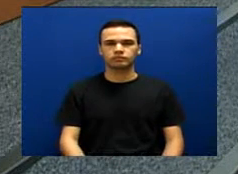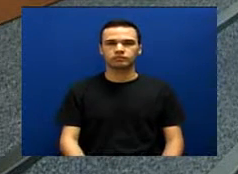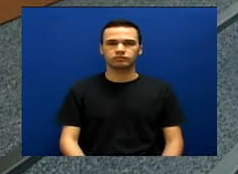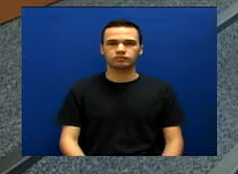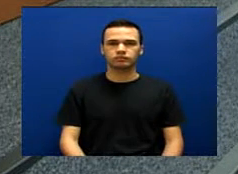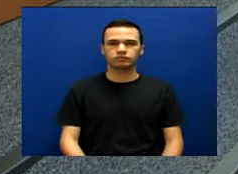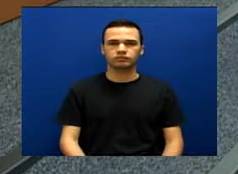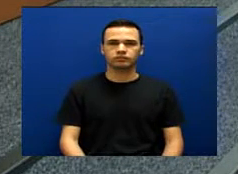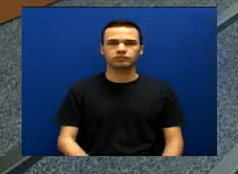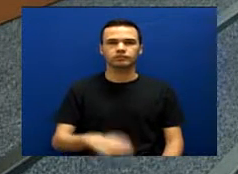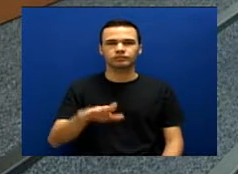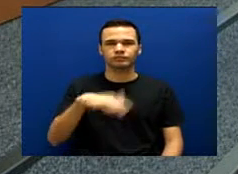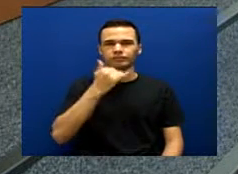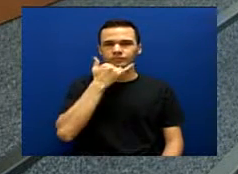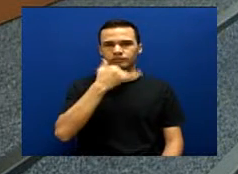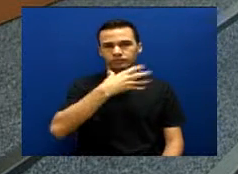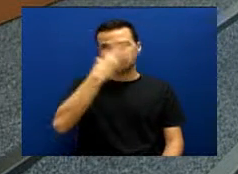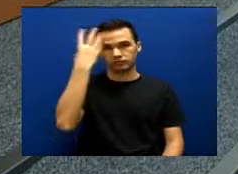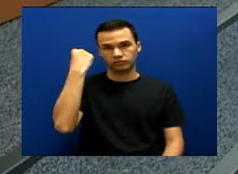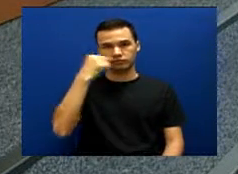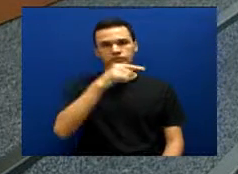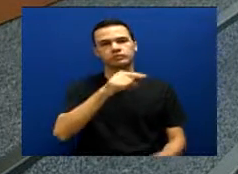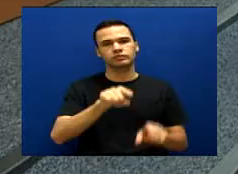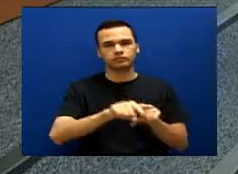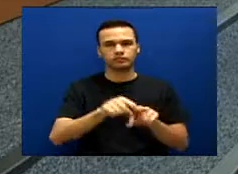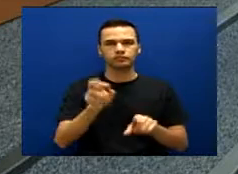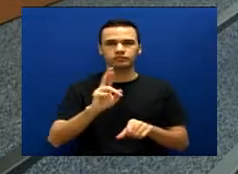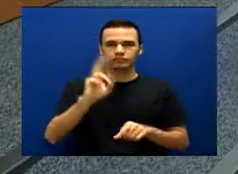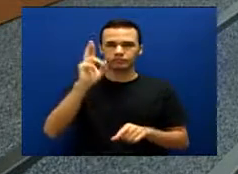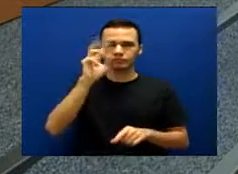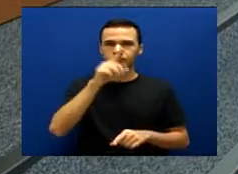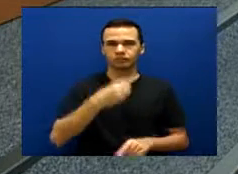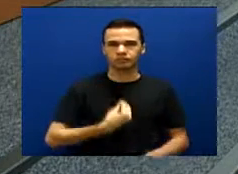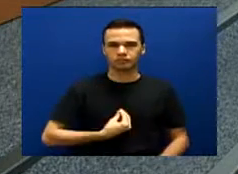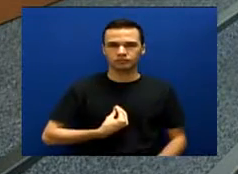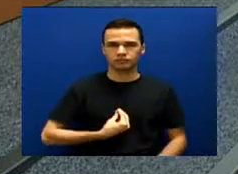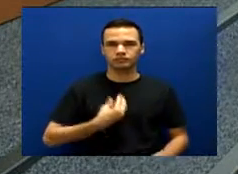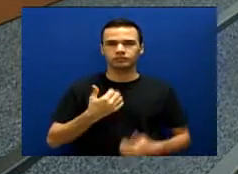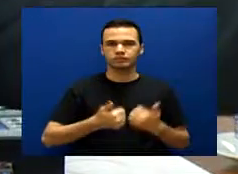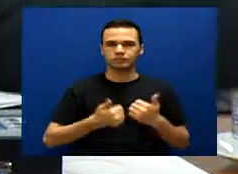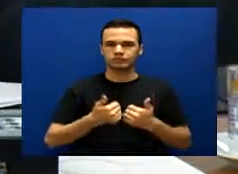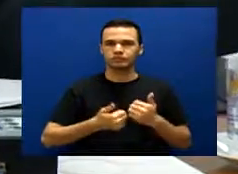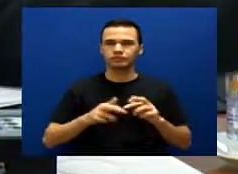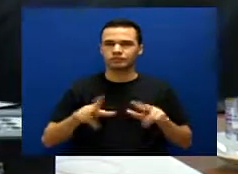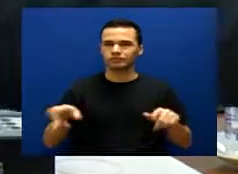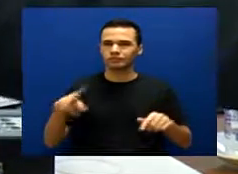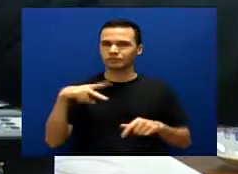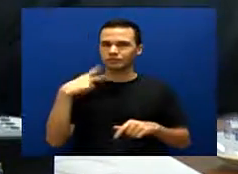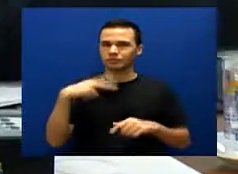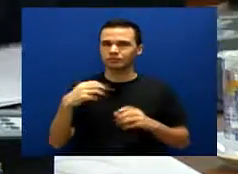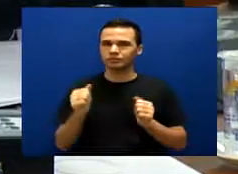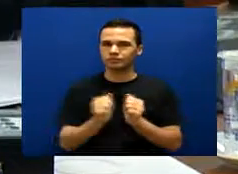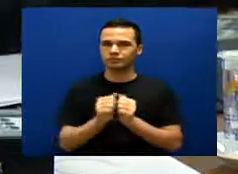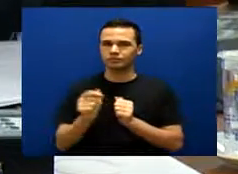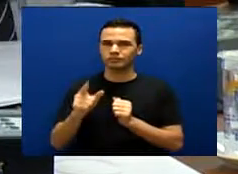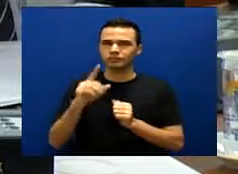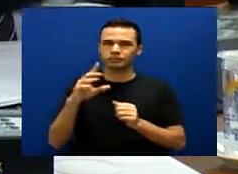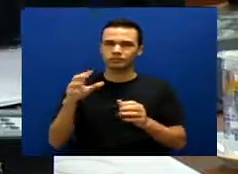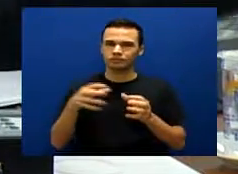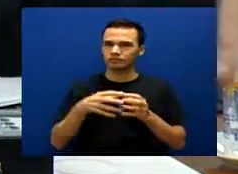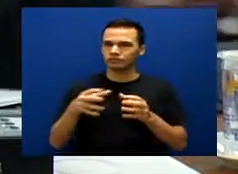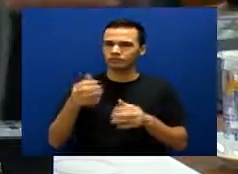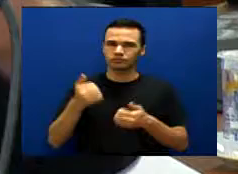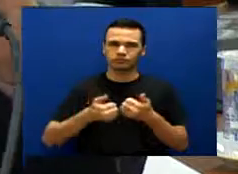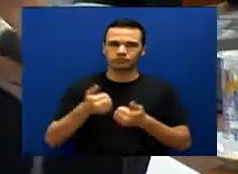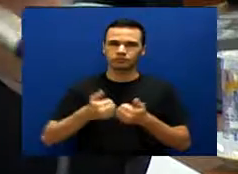Presidente, eu esqueci de citar que Vossa Excelência foi também no jogo. Obrigado. Tinha vários vereadores aqui dessa casa que acompanharam o jogo. Vanderlei Diogo,